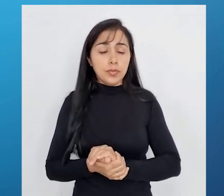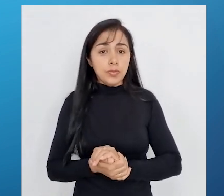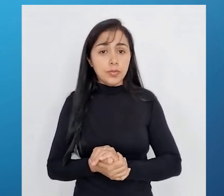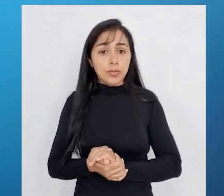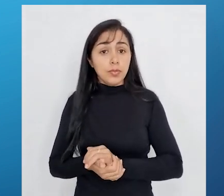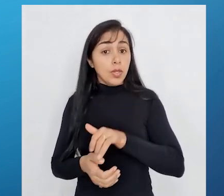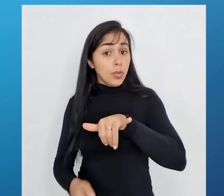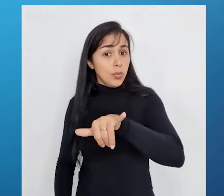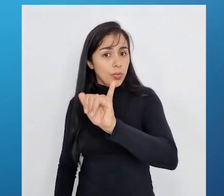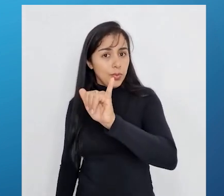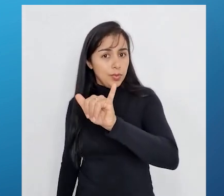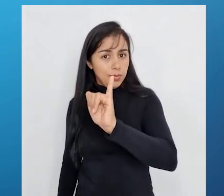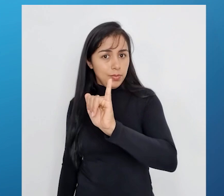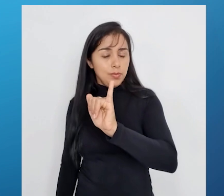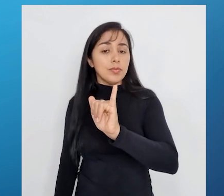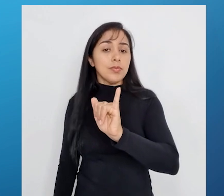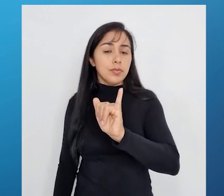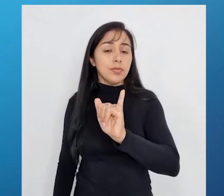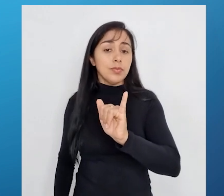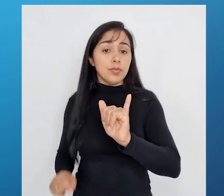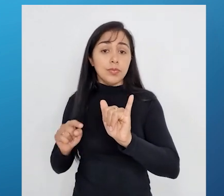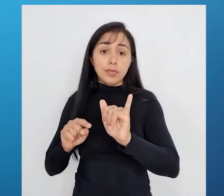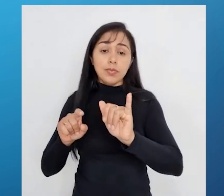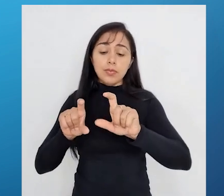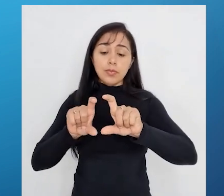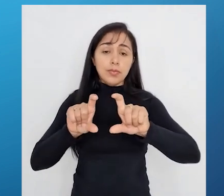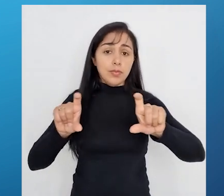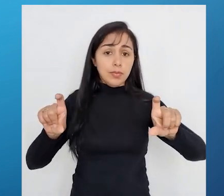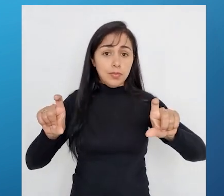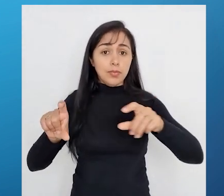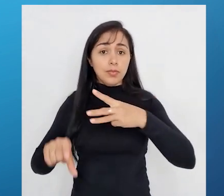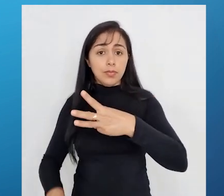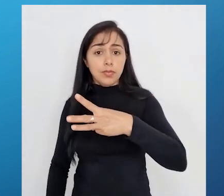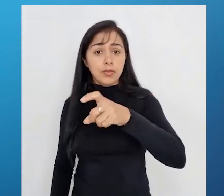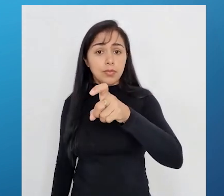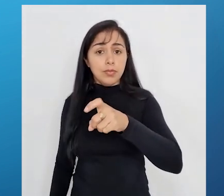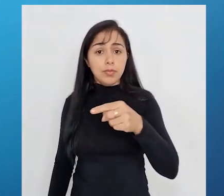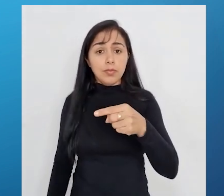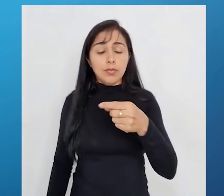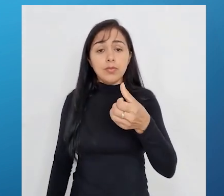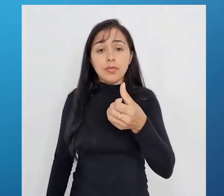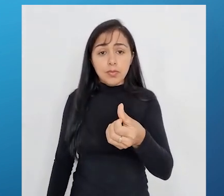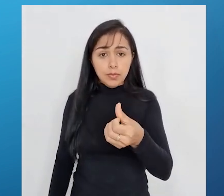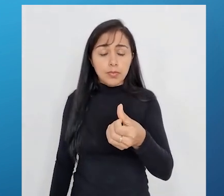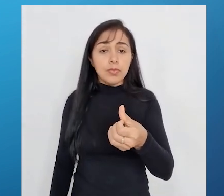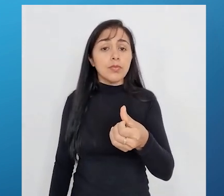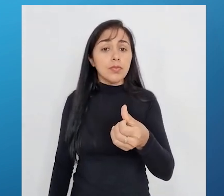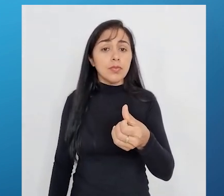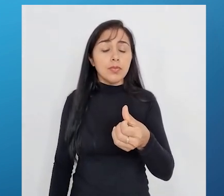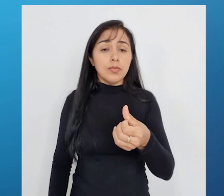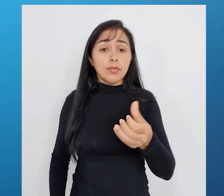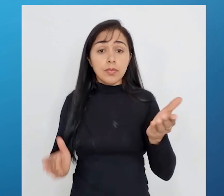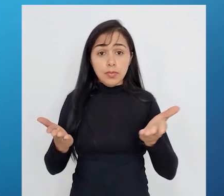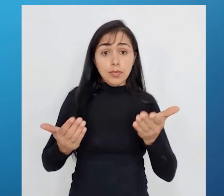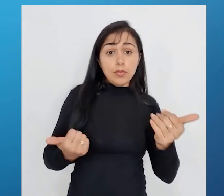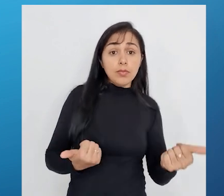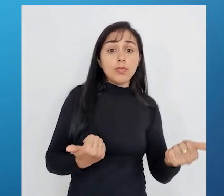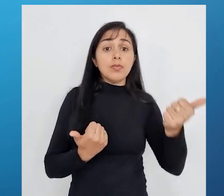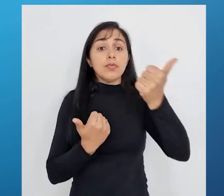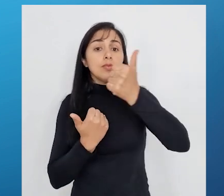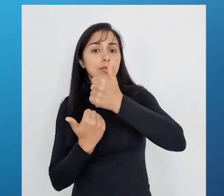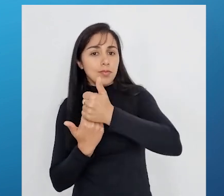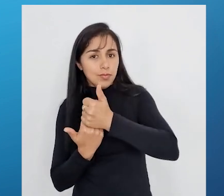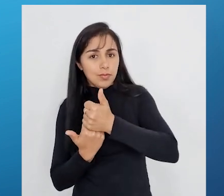y, ele é todo esse 3x menos 6, você observa que quando substitui aqui o